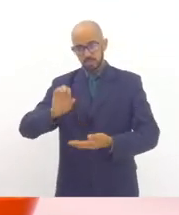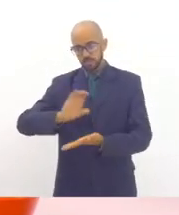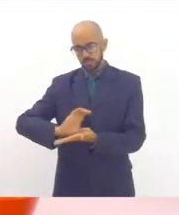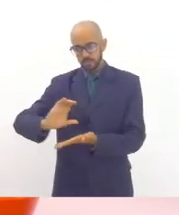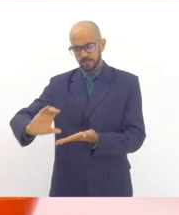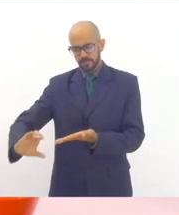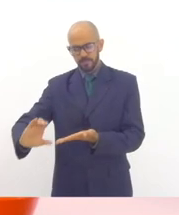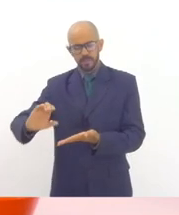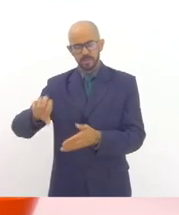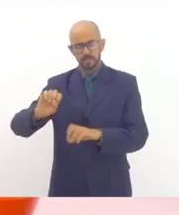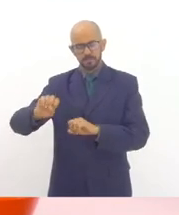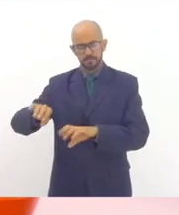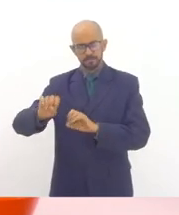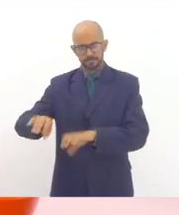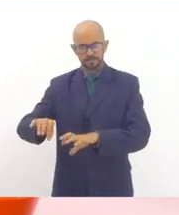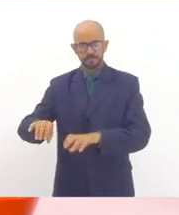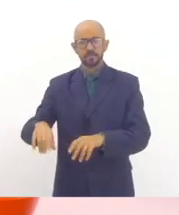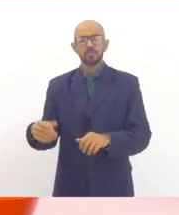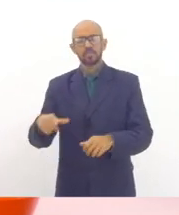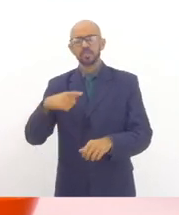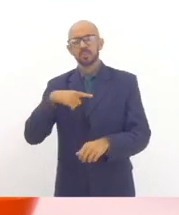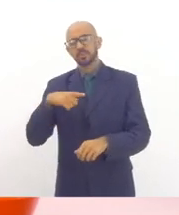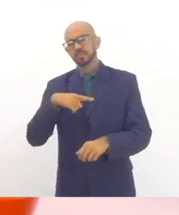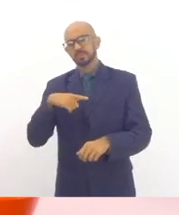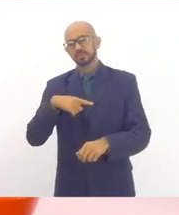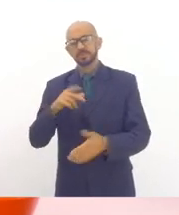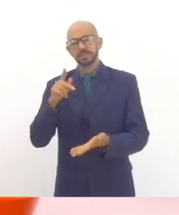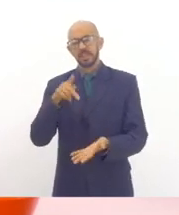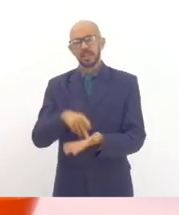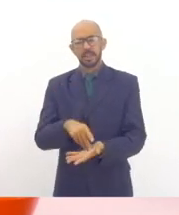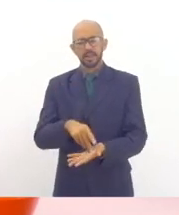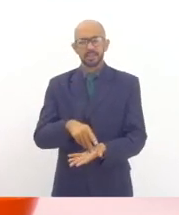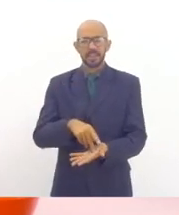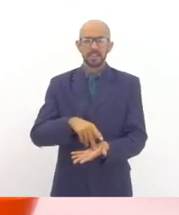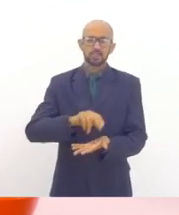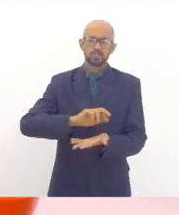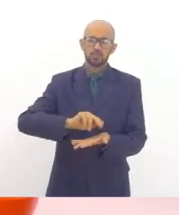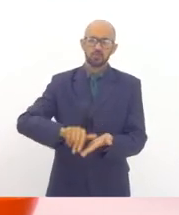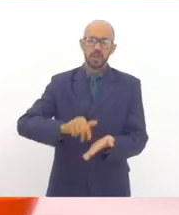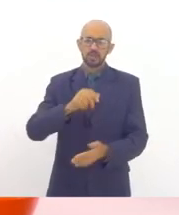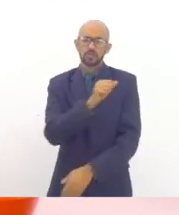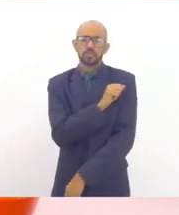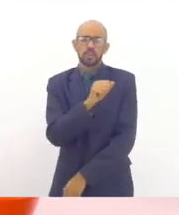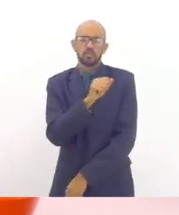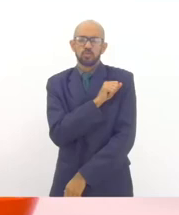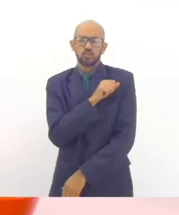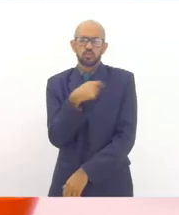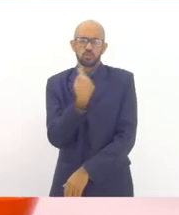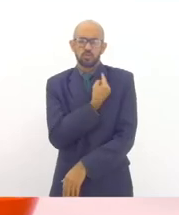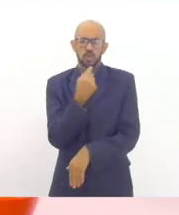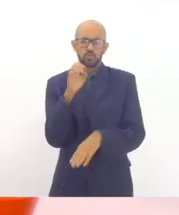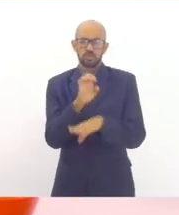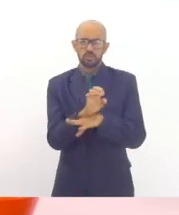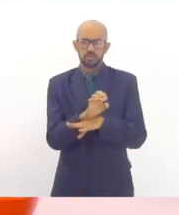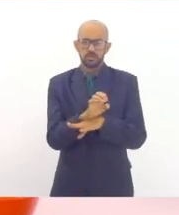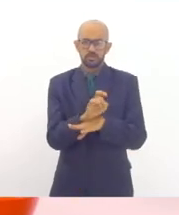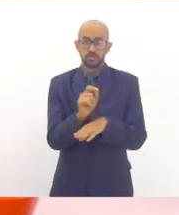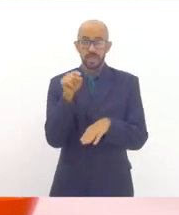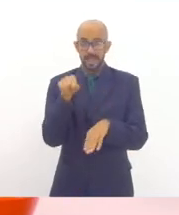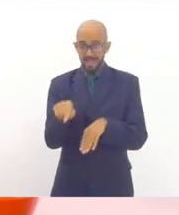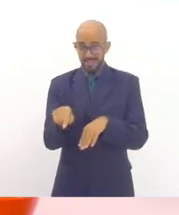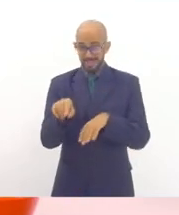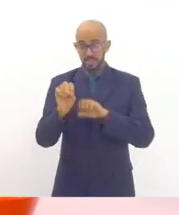investimento em uma educação que atenda às realidades plurais de estudantes de nosso estado. Tal